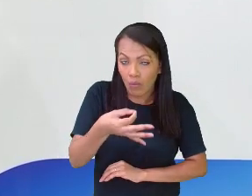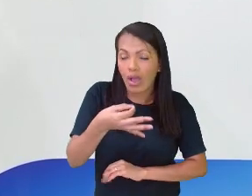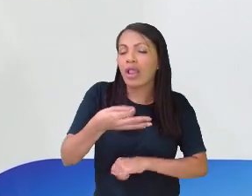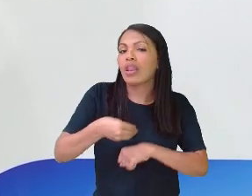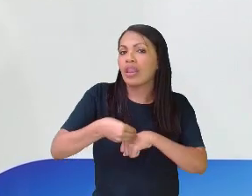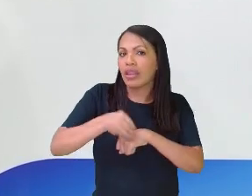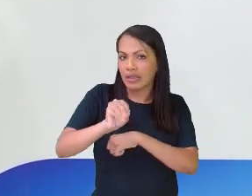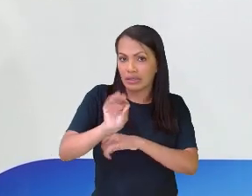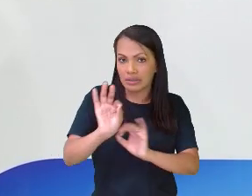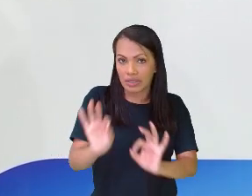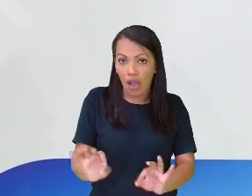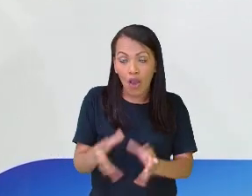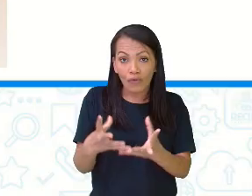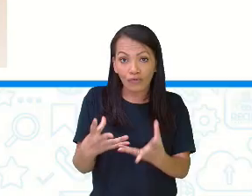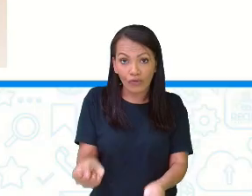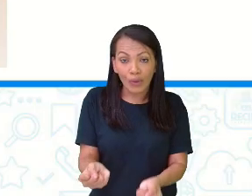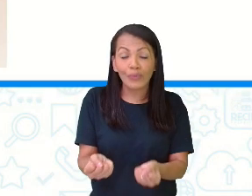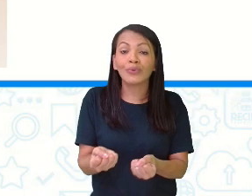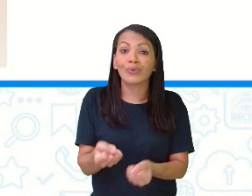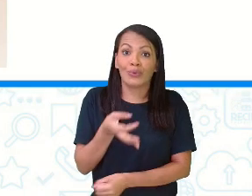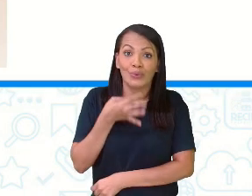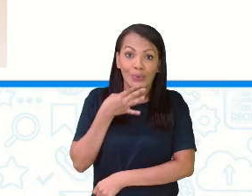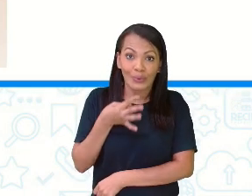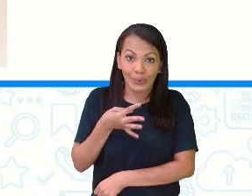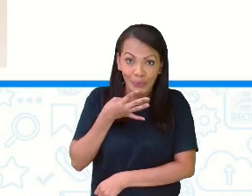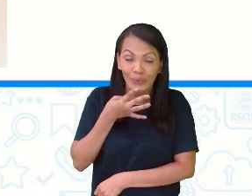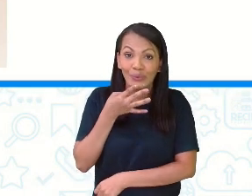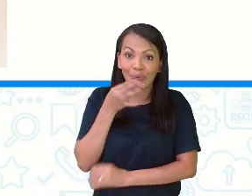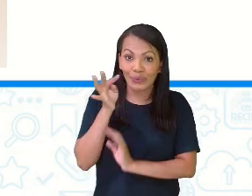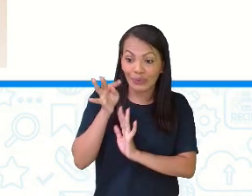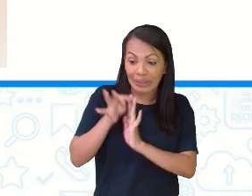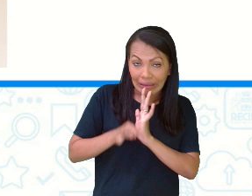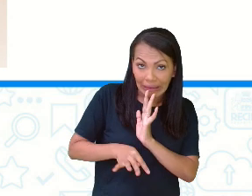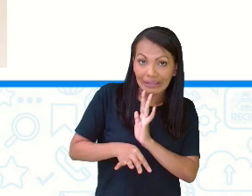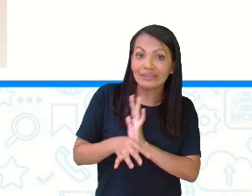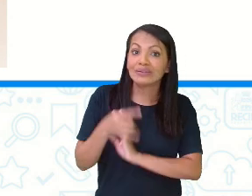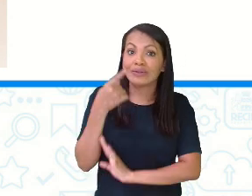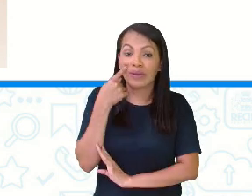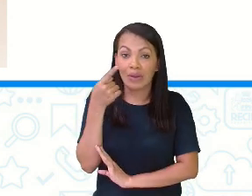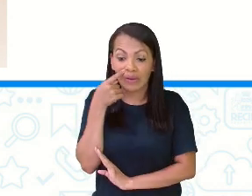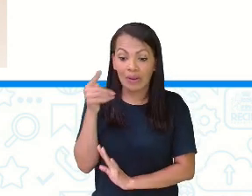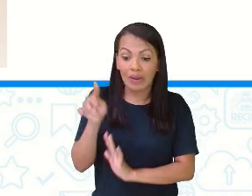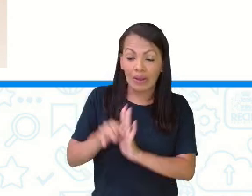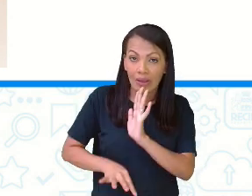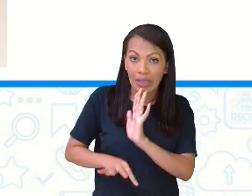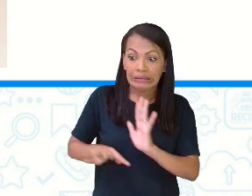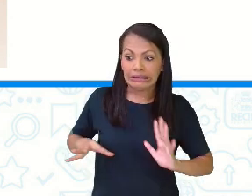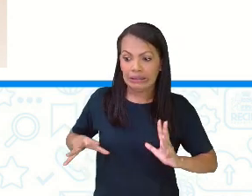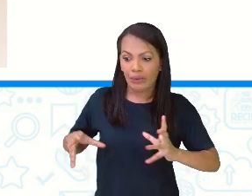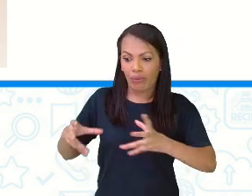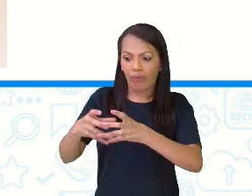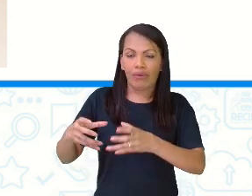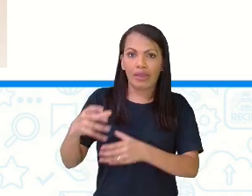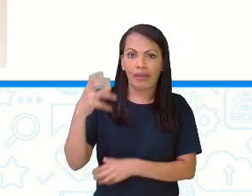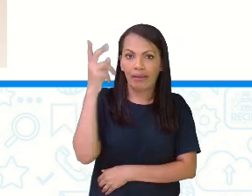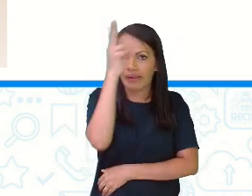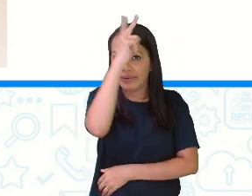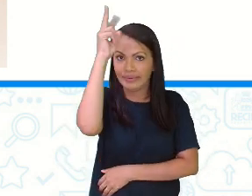antes, vamos conhecer o nosso texto? Vamos ler aí esse texto que fala sobre as baratas. Olha